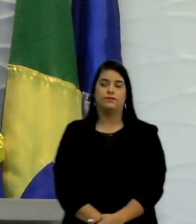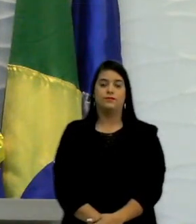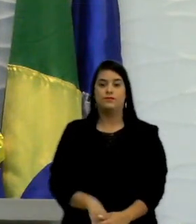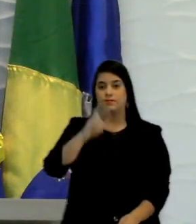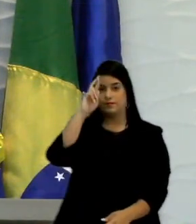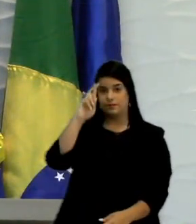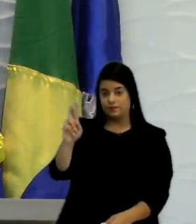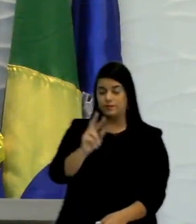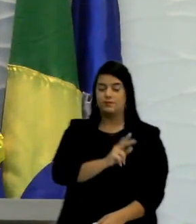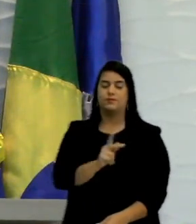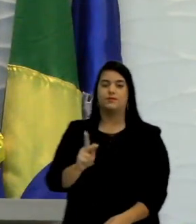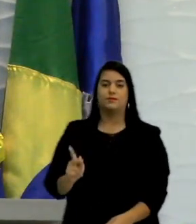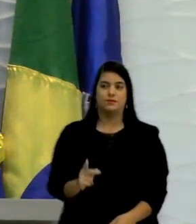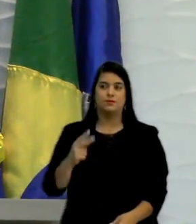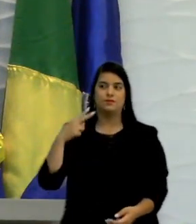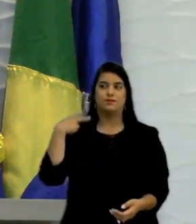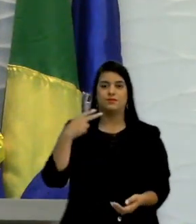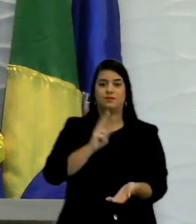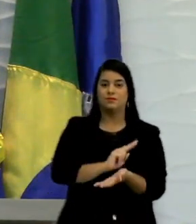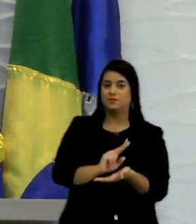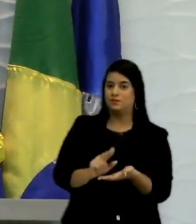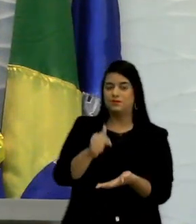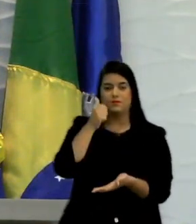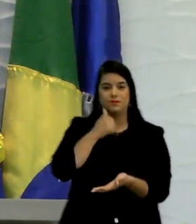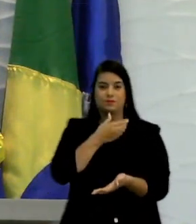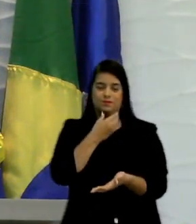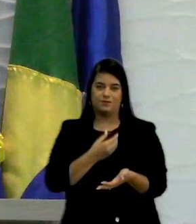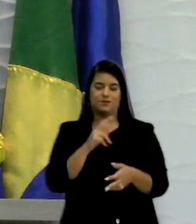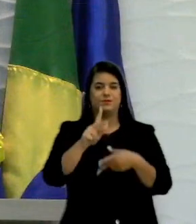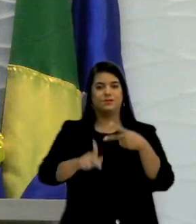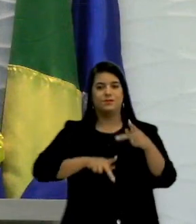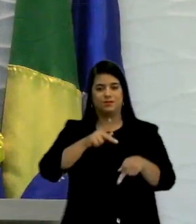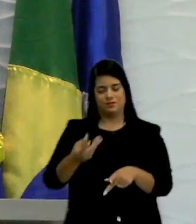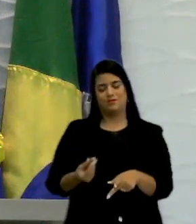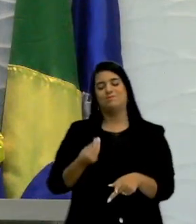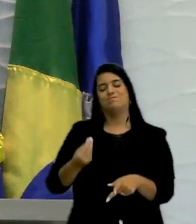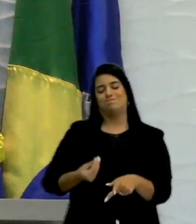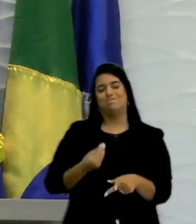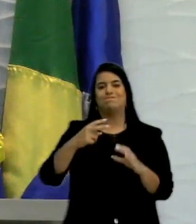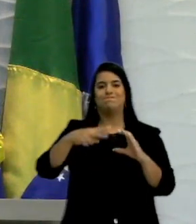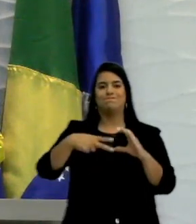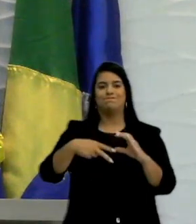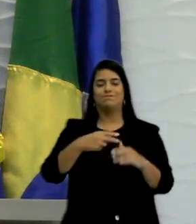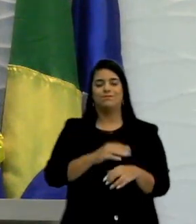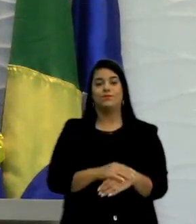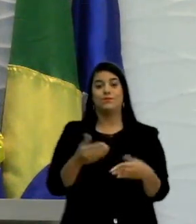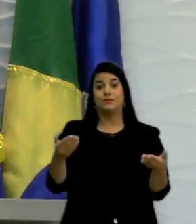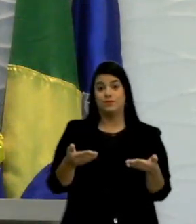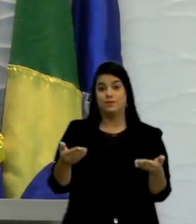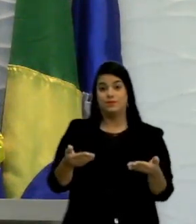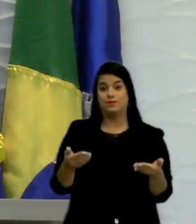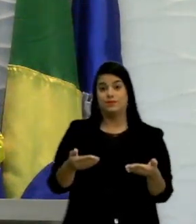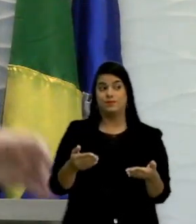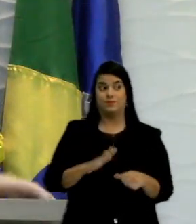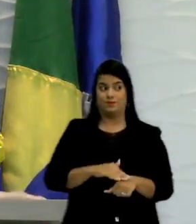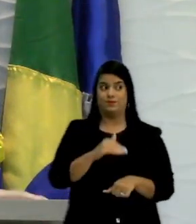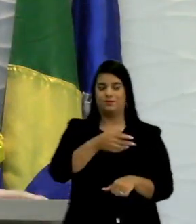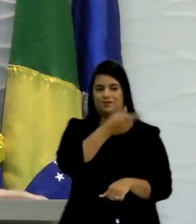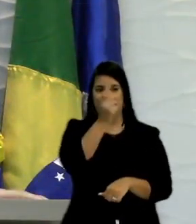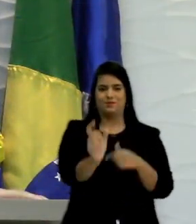Senhor presidente, colegas vereadores, vereadoras, população que se faz presente aqui na casa, hoje com o maior número de